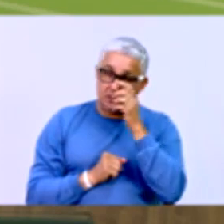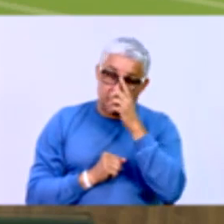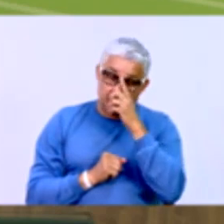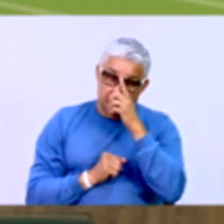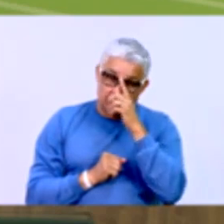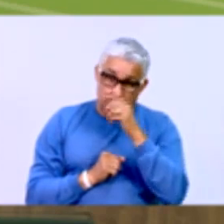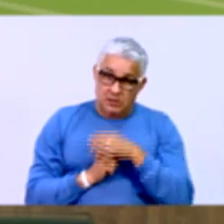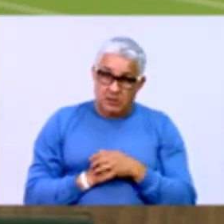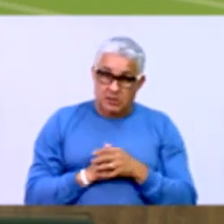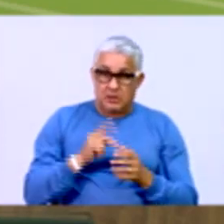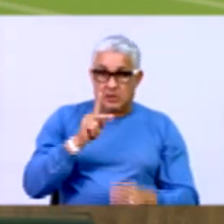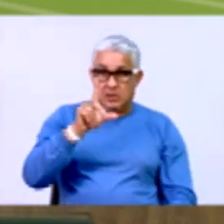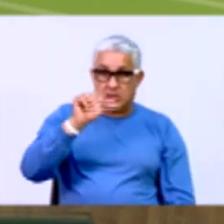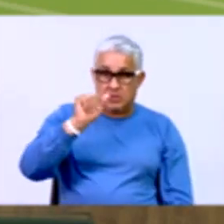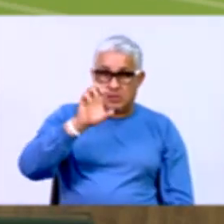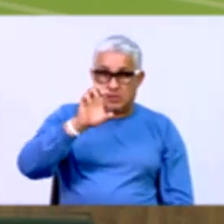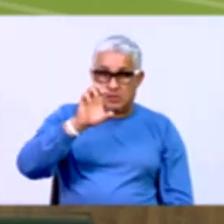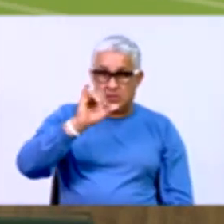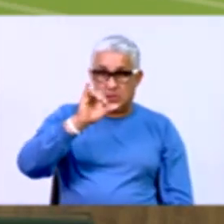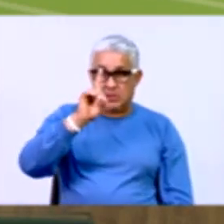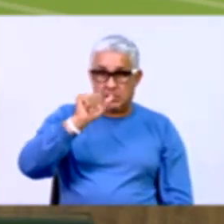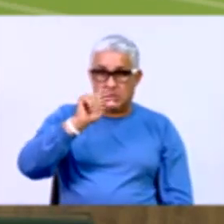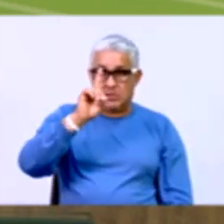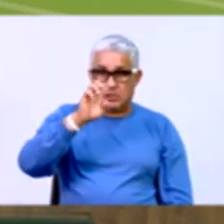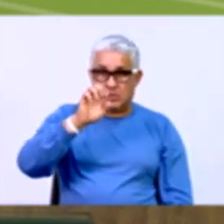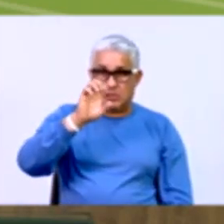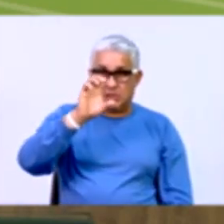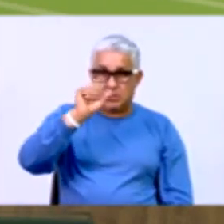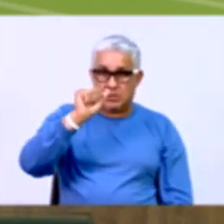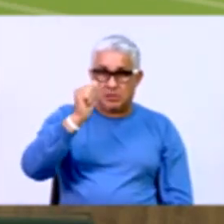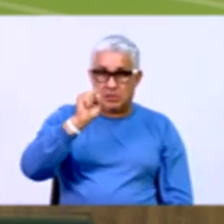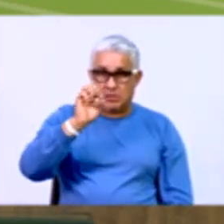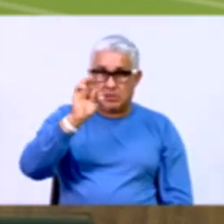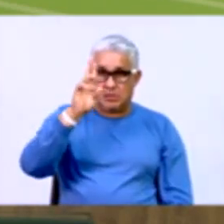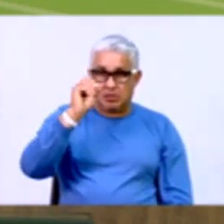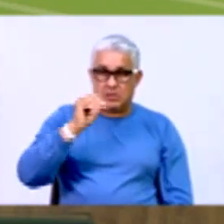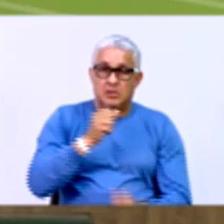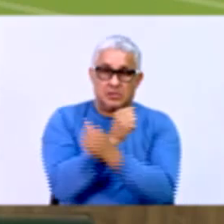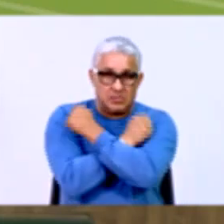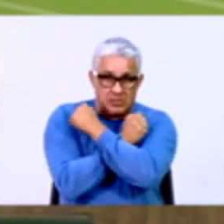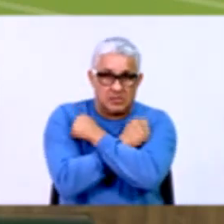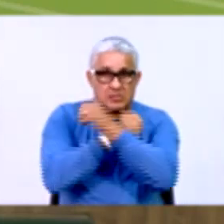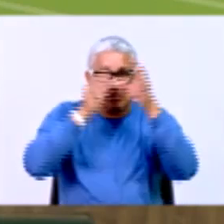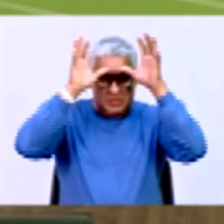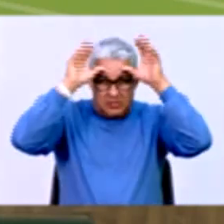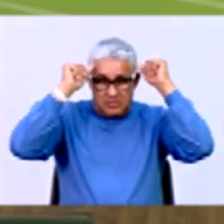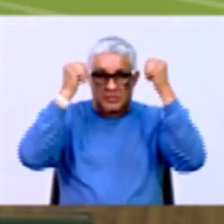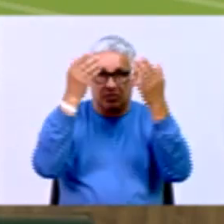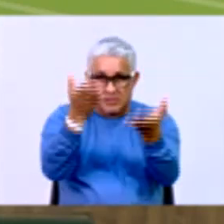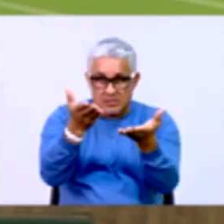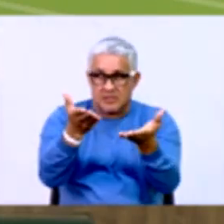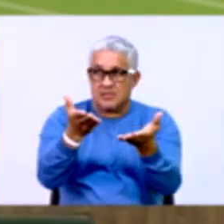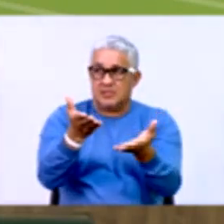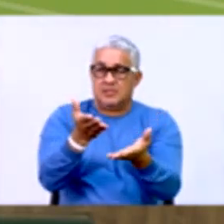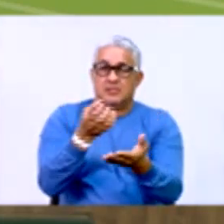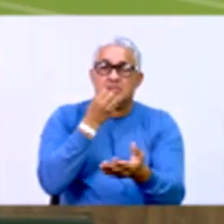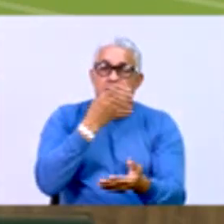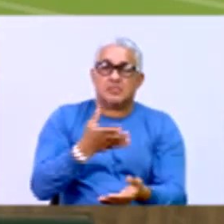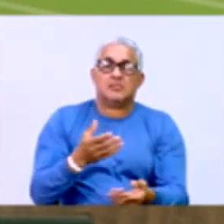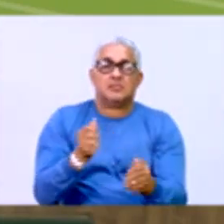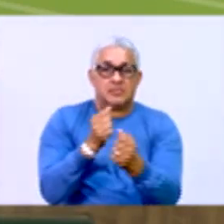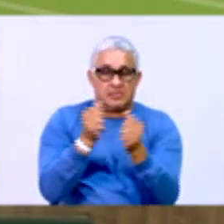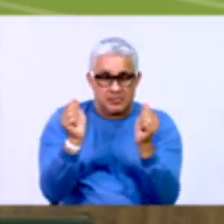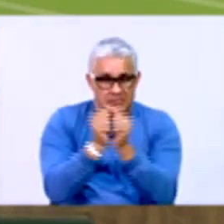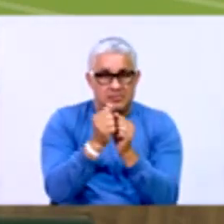Polo Plácido de Castro, não falei no início, eles entraram depois ao Plácido de Castro. Um abraço aí para vocês do Acre aí, muito bom vocês estarem aqui com a